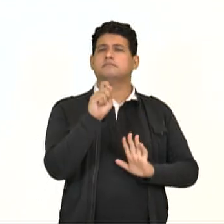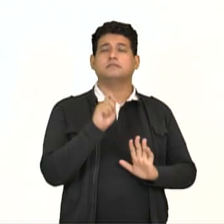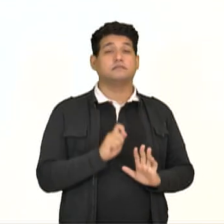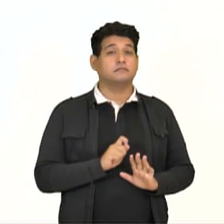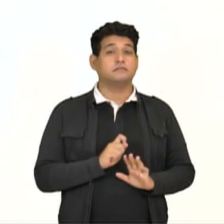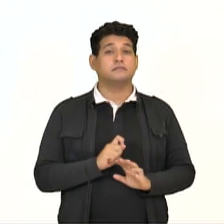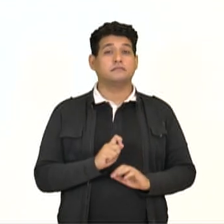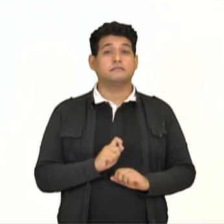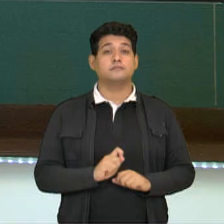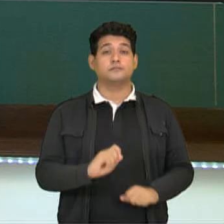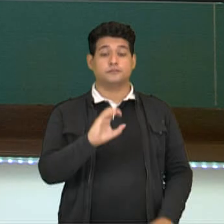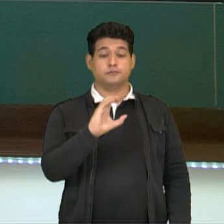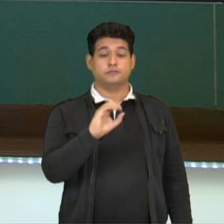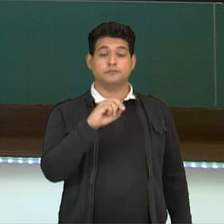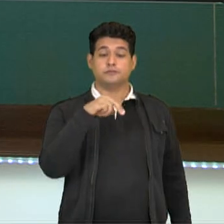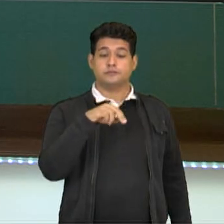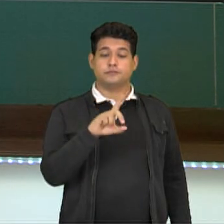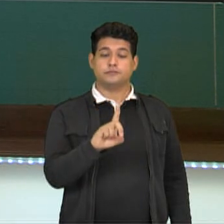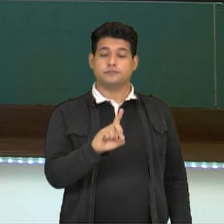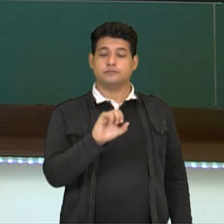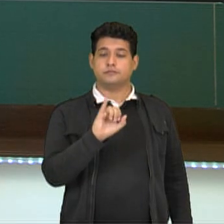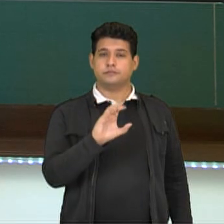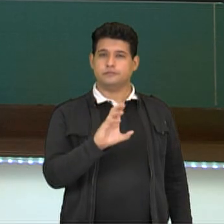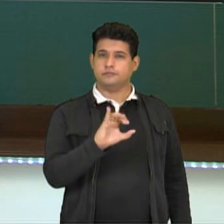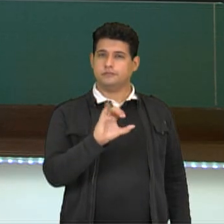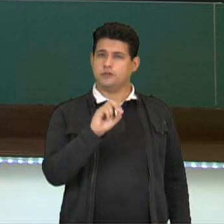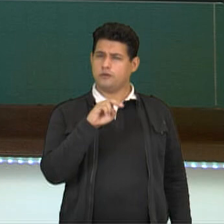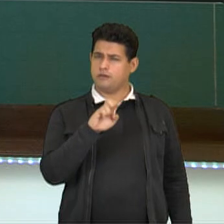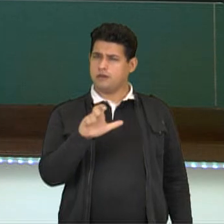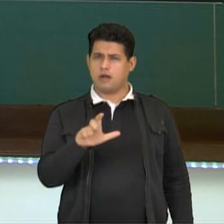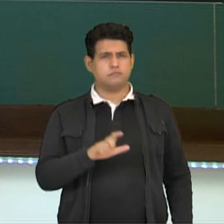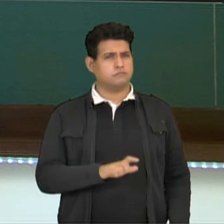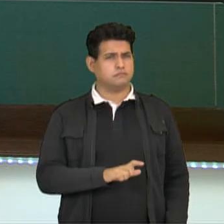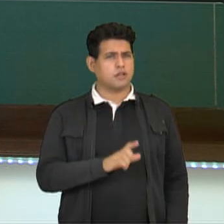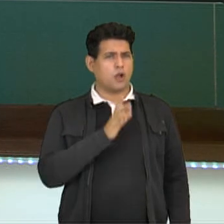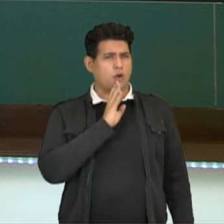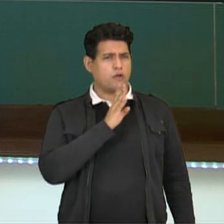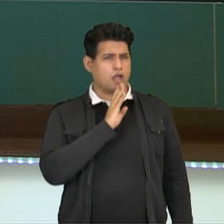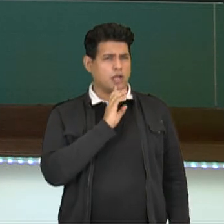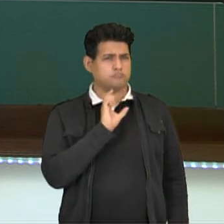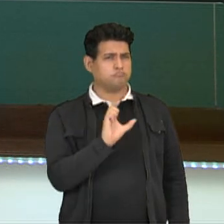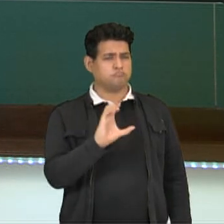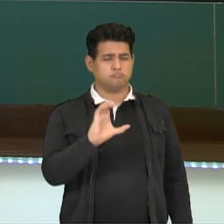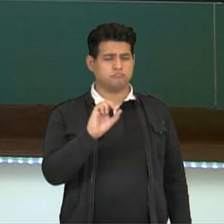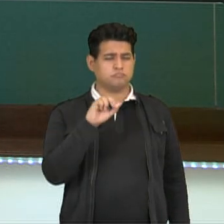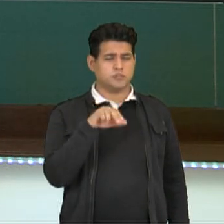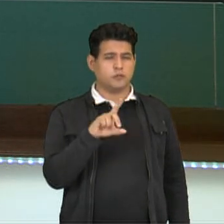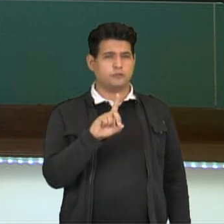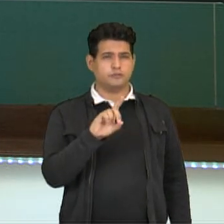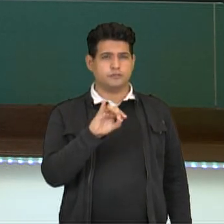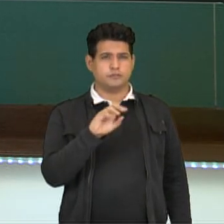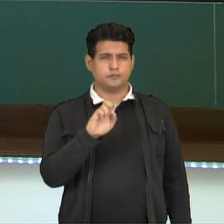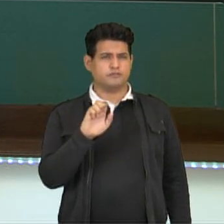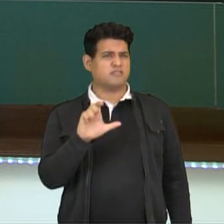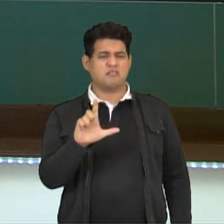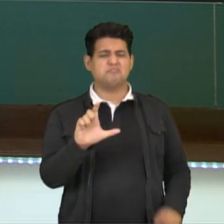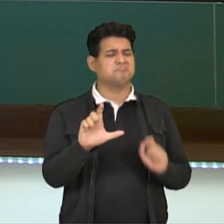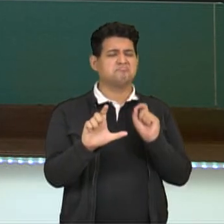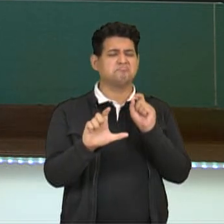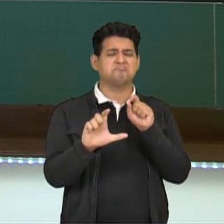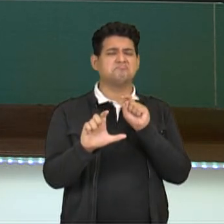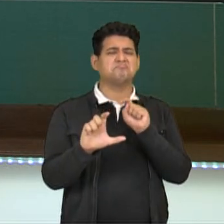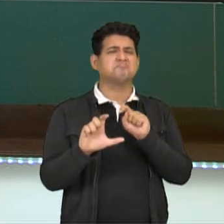oração condicional. Já ouviu falar em oração condicional alguma vez? O que são